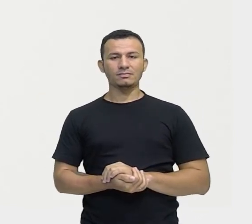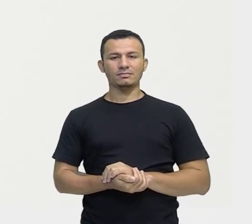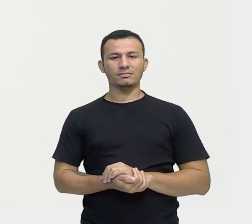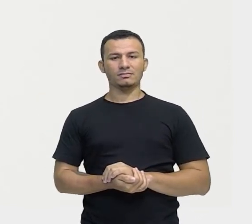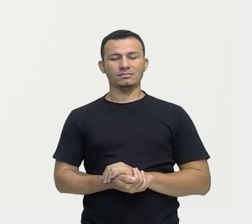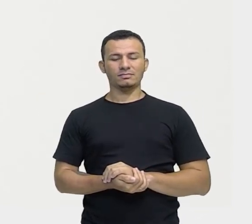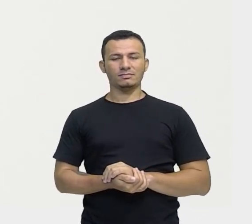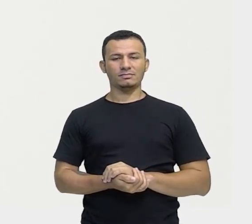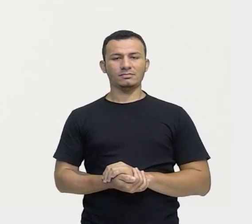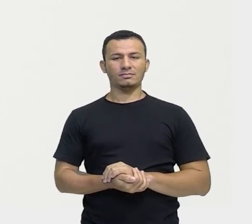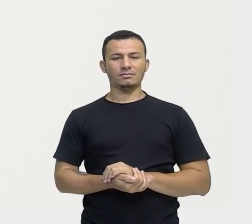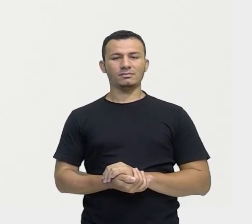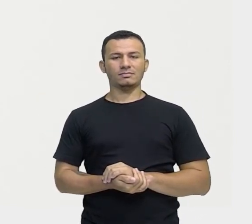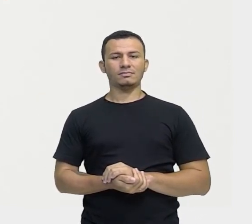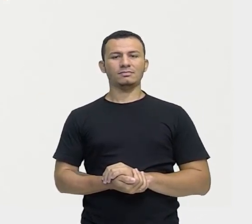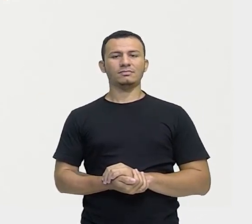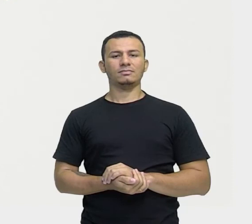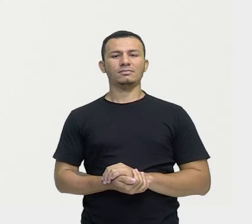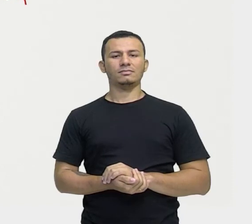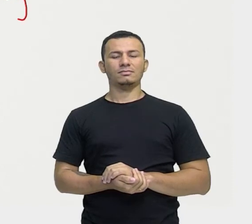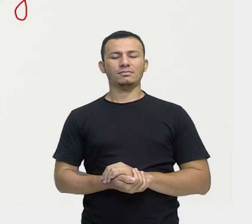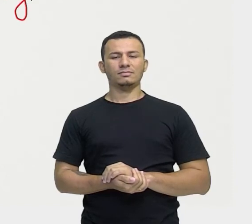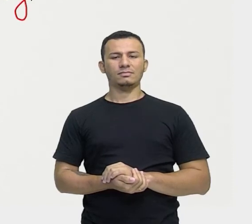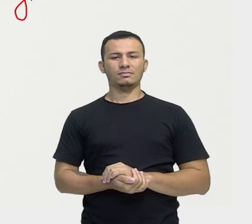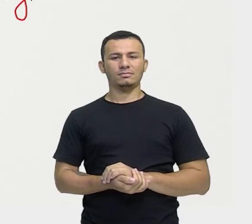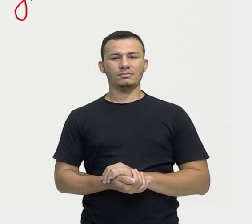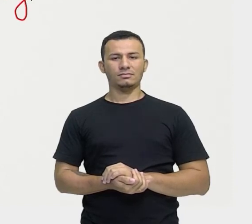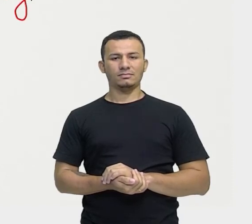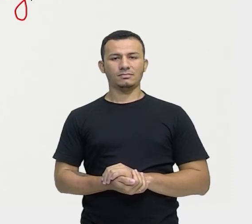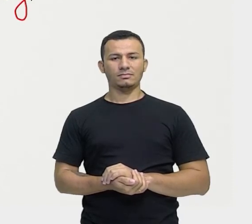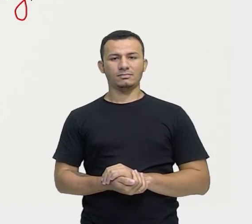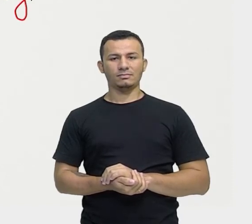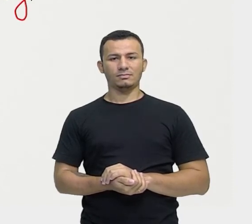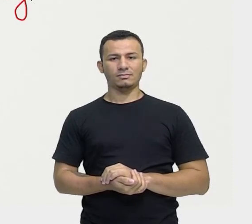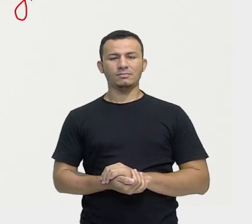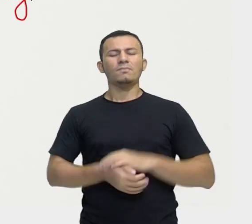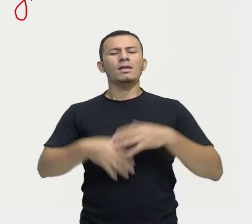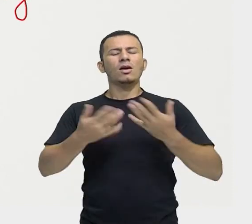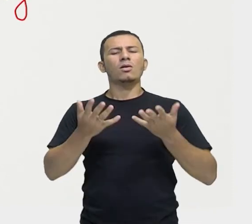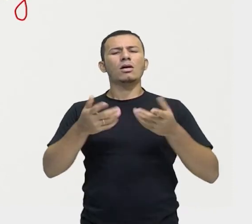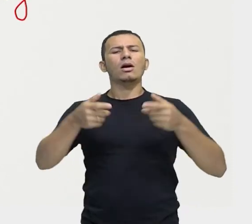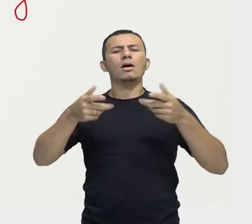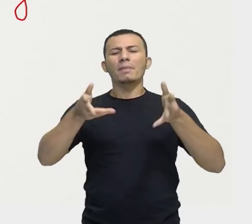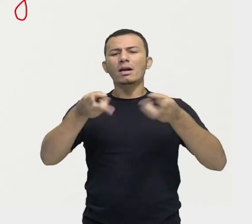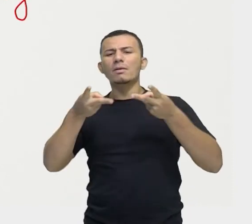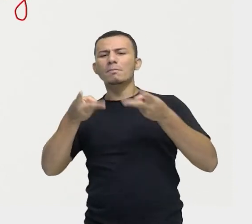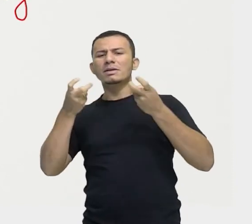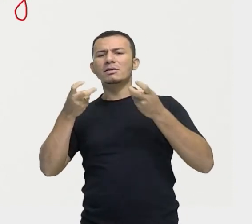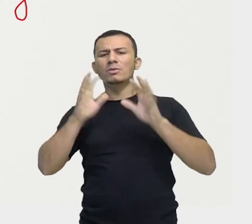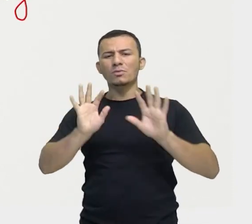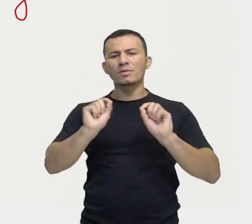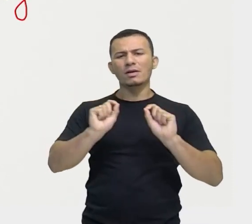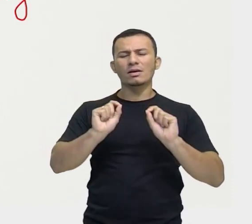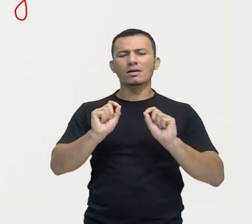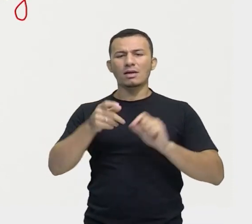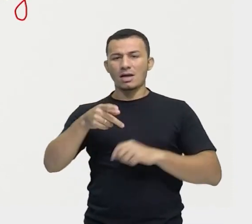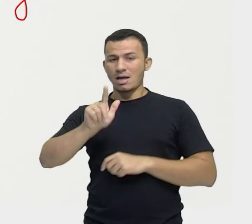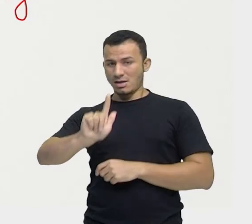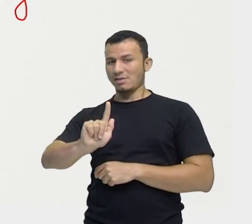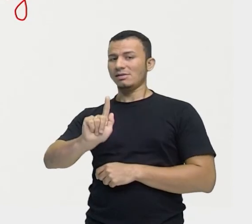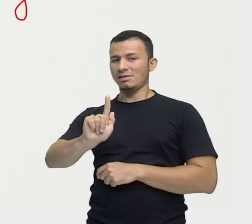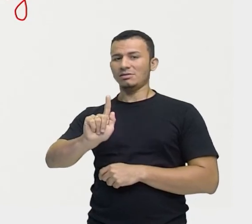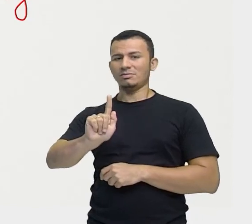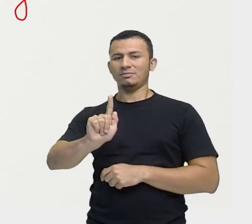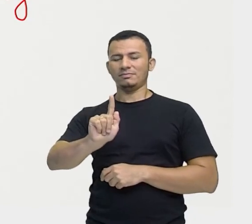decigrama, centigrama, miligrama. Vamos identificar onde nós estamos. Nós estamos em